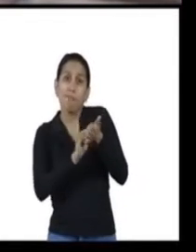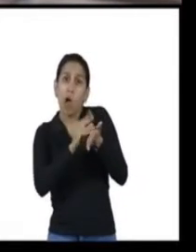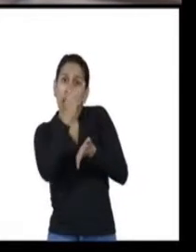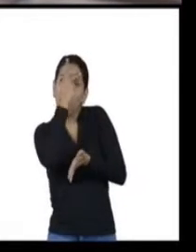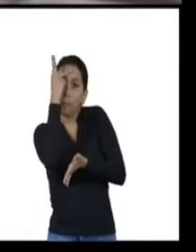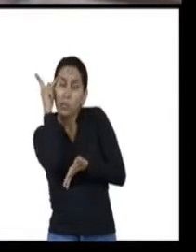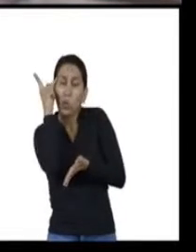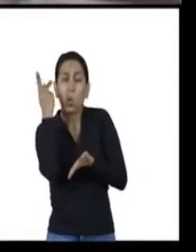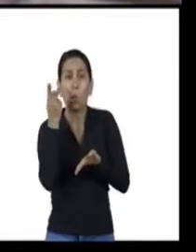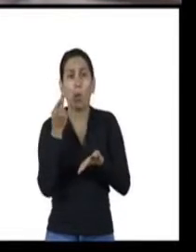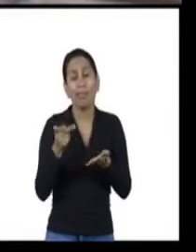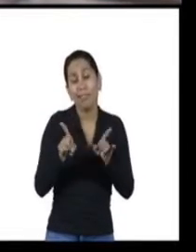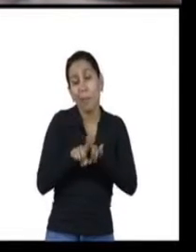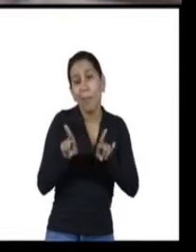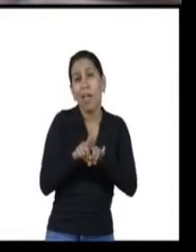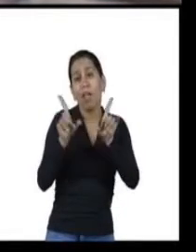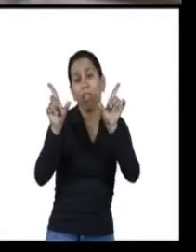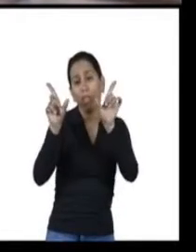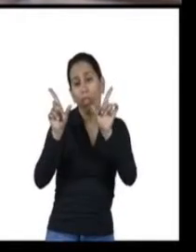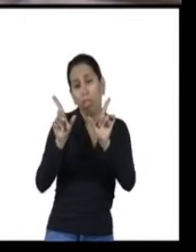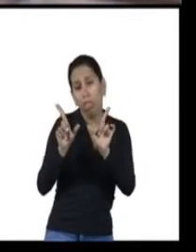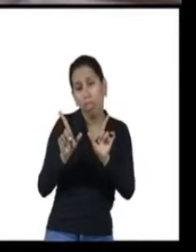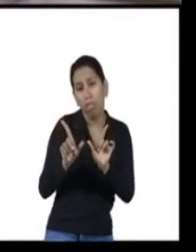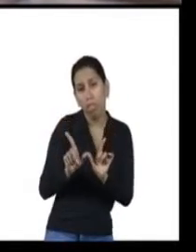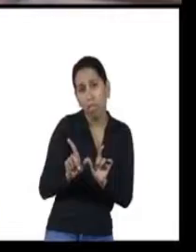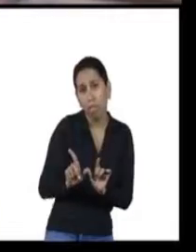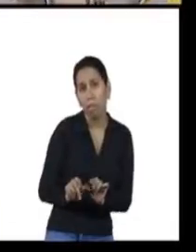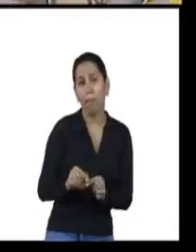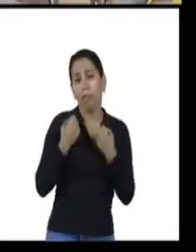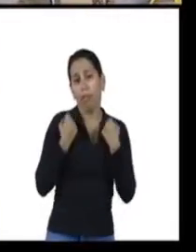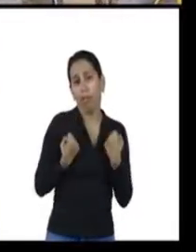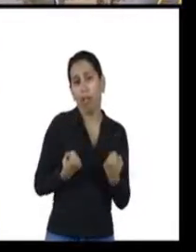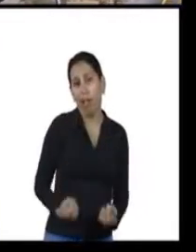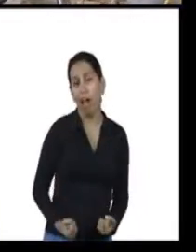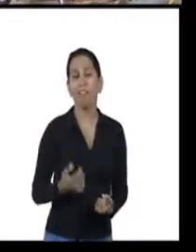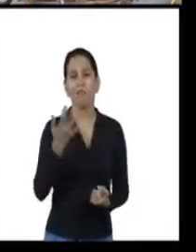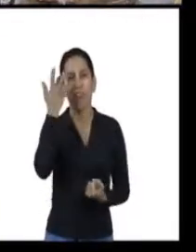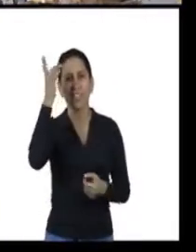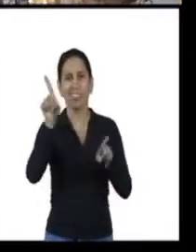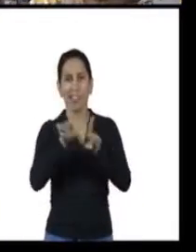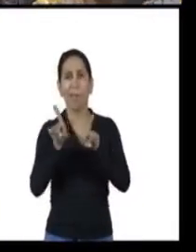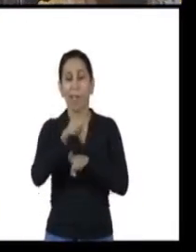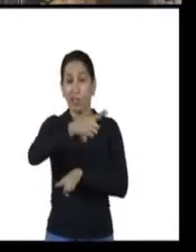reduzir a sobrecarga e facilitar a aprendizagem de novos trabalhadores.